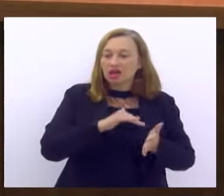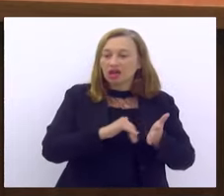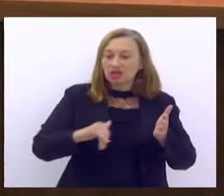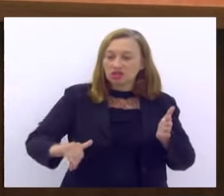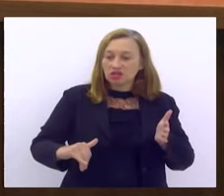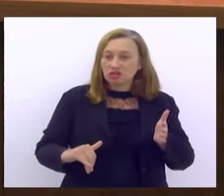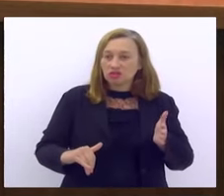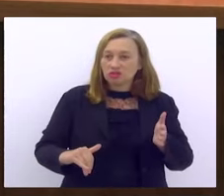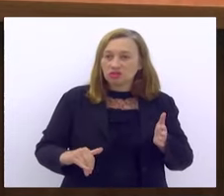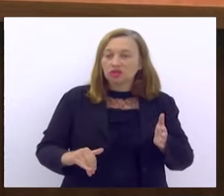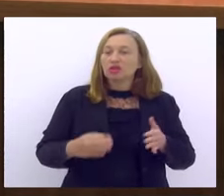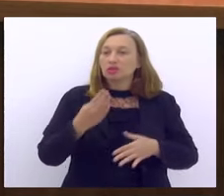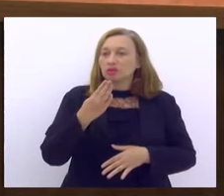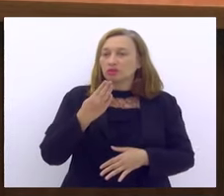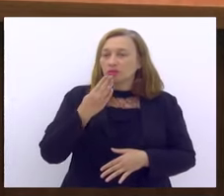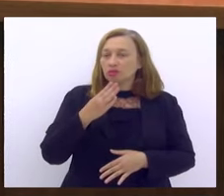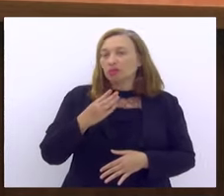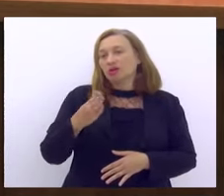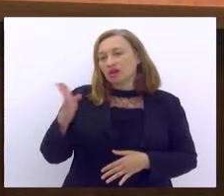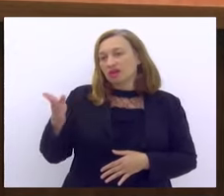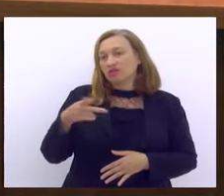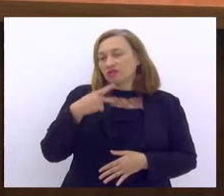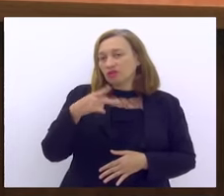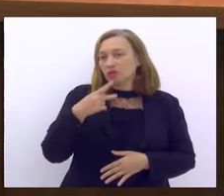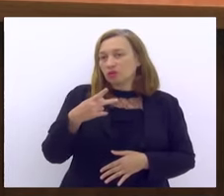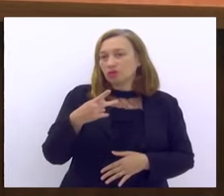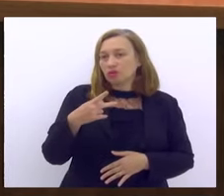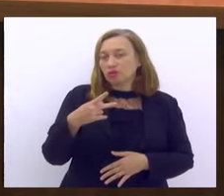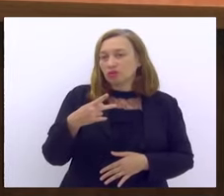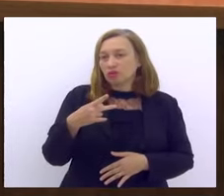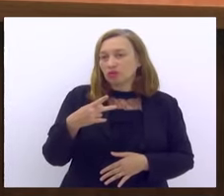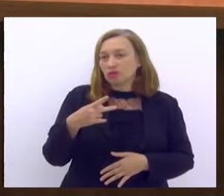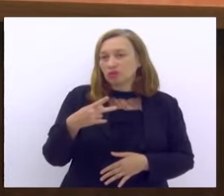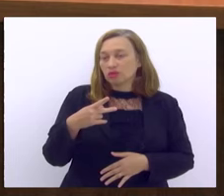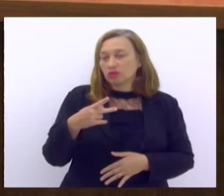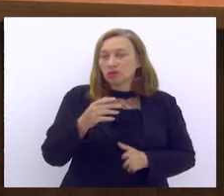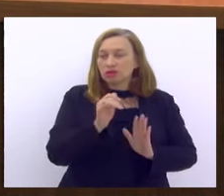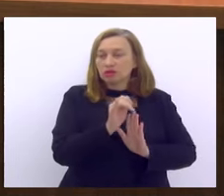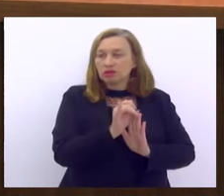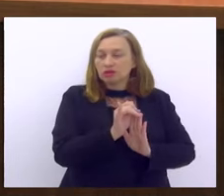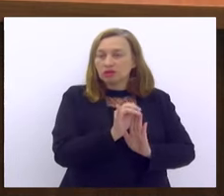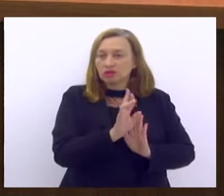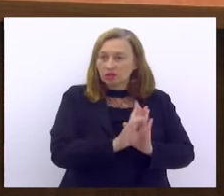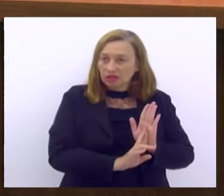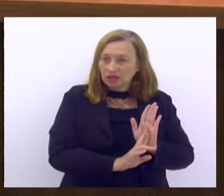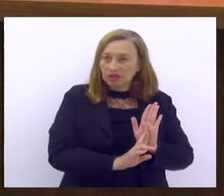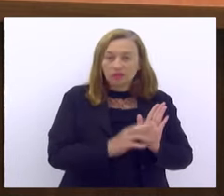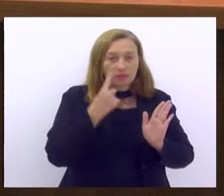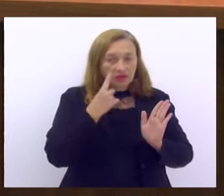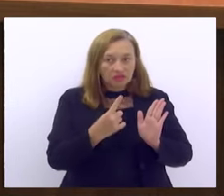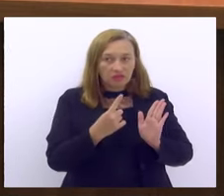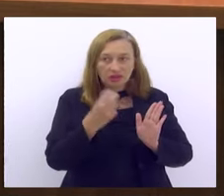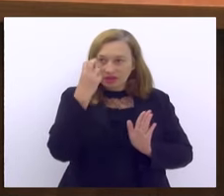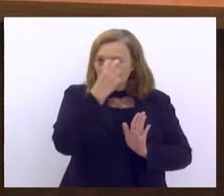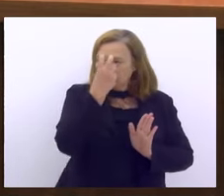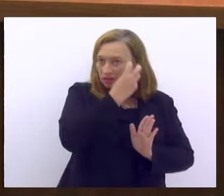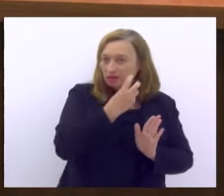retirar. E ele se comprometeu aí a dar a relatoria para a Verônica Lima para que a